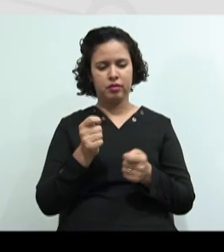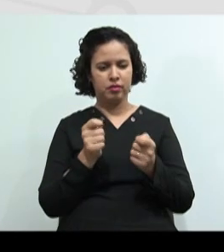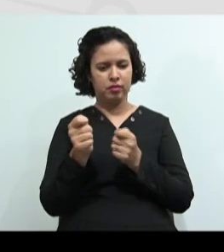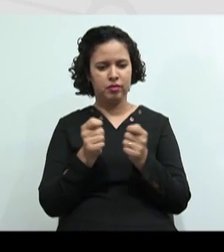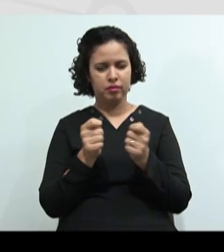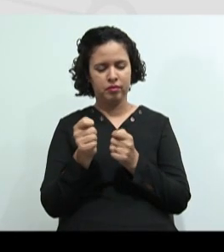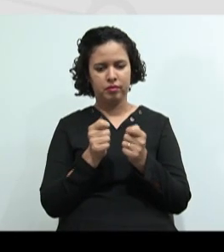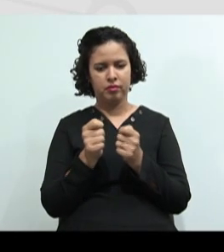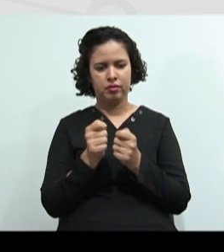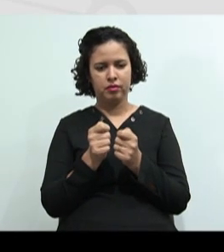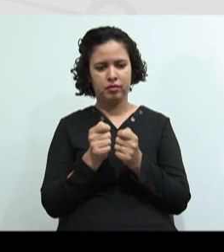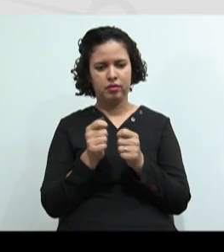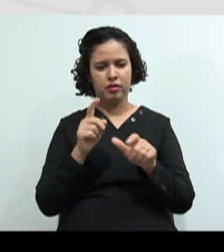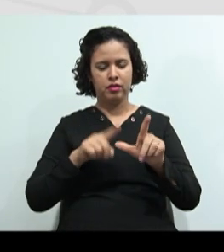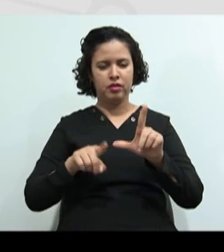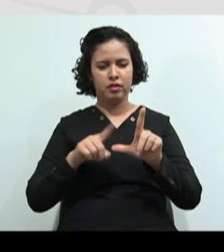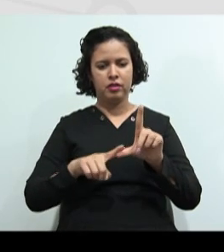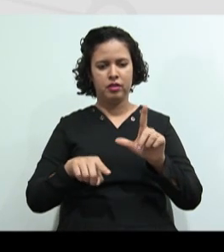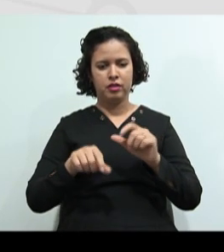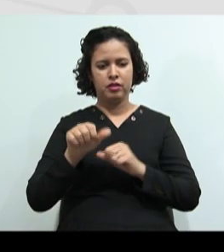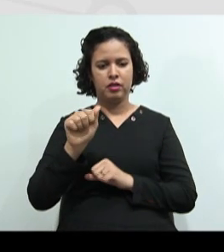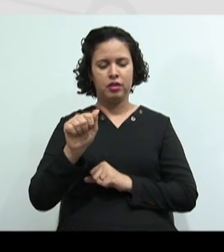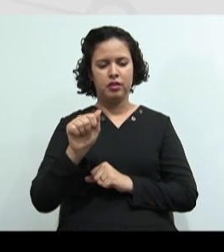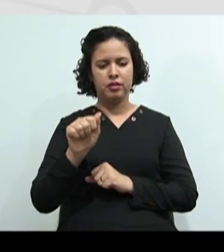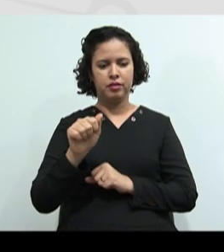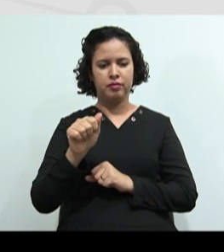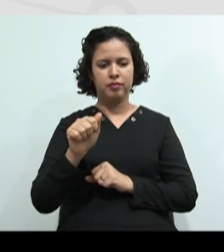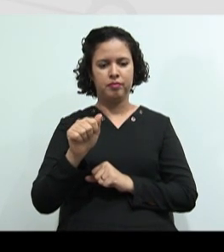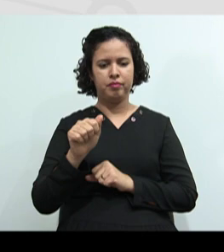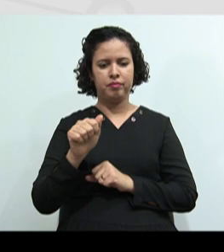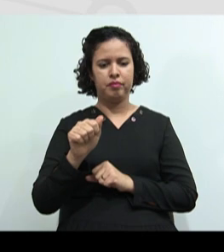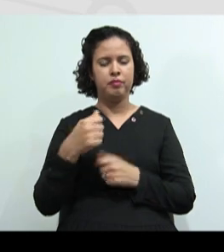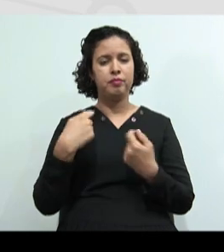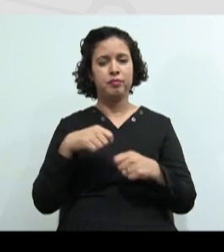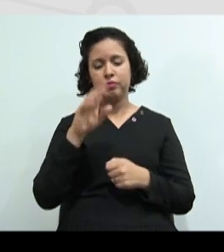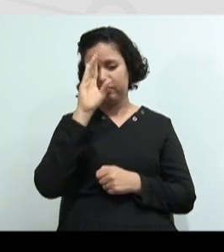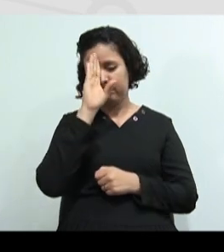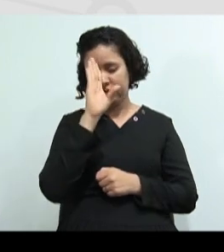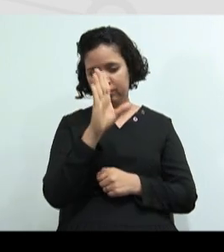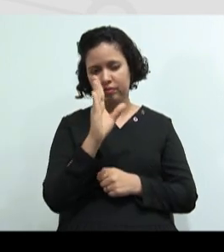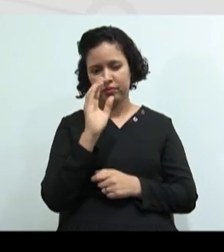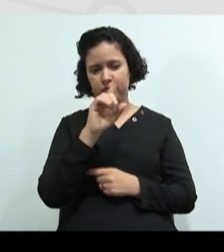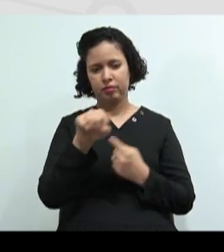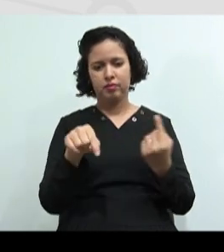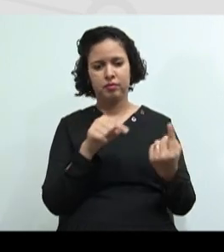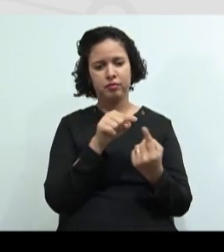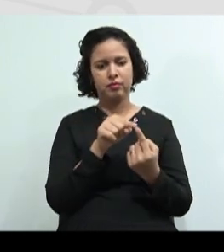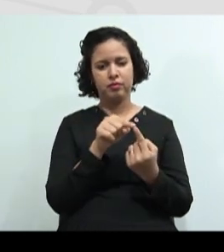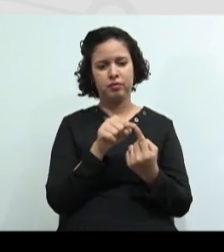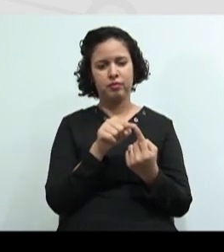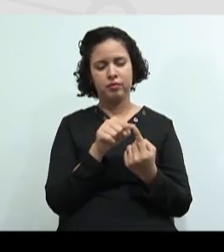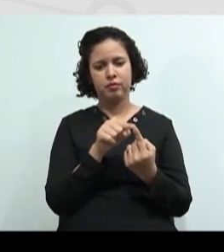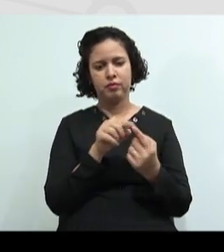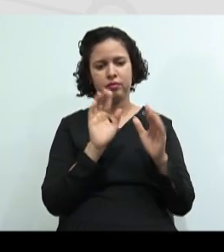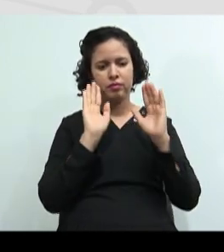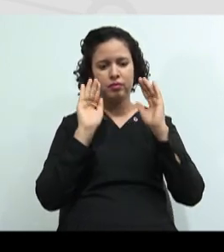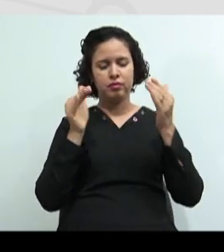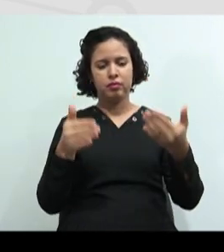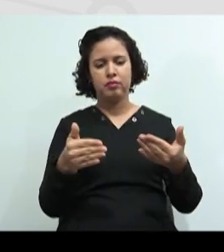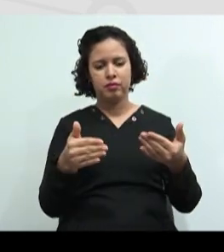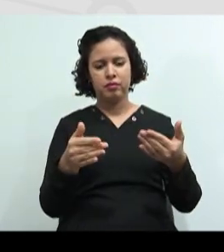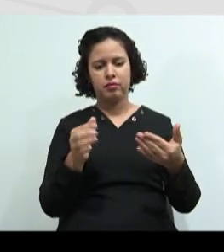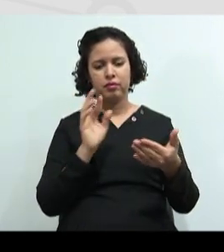avaliação. Qual é a letra A? O estabelecimento de padrões, ó. Ele depende diretamente dos objetivos, especificações e